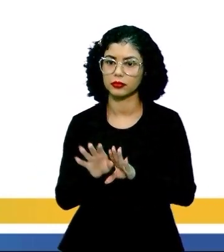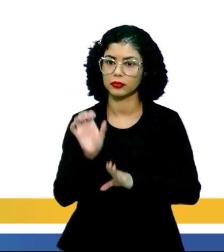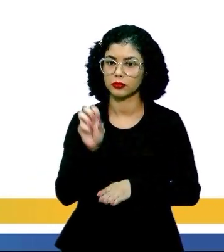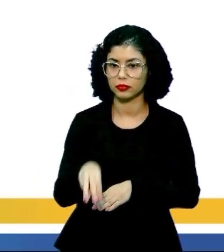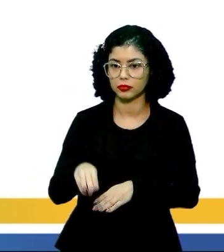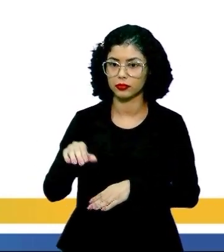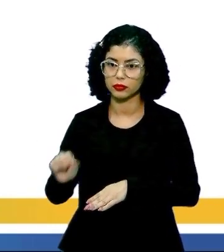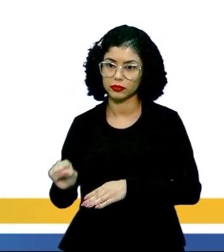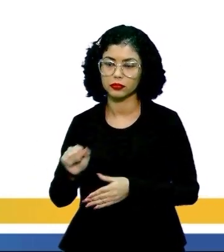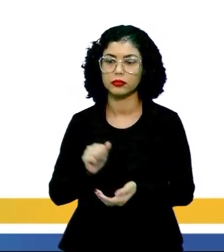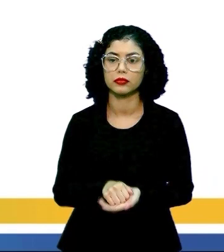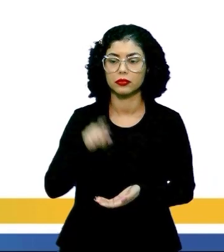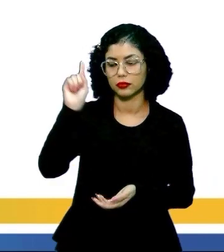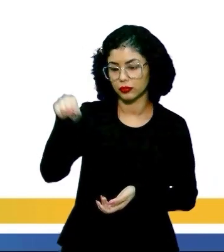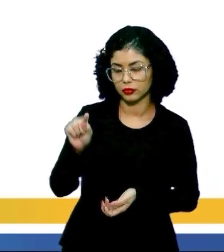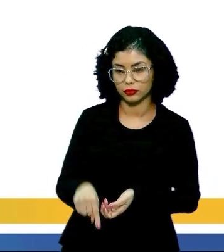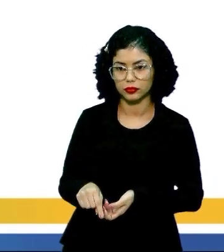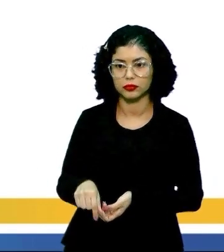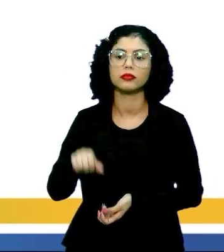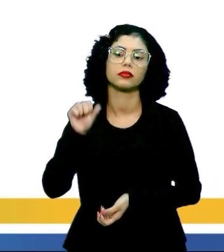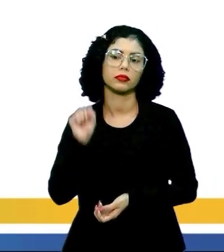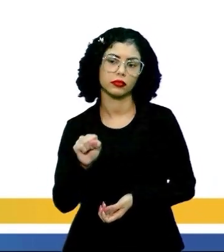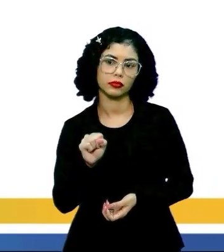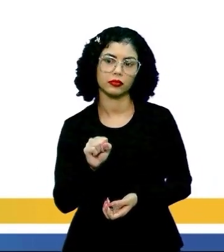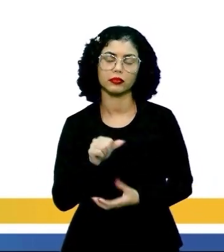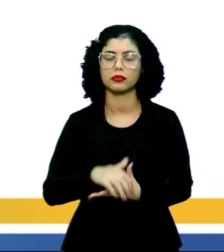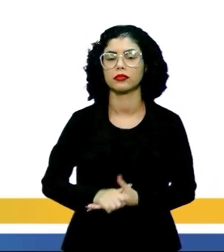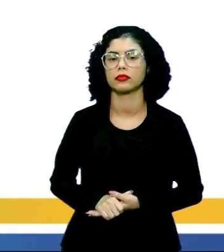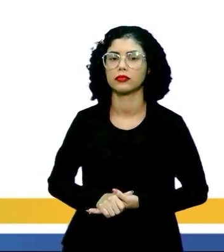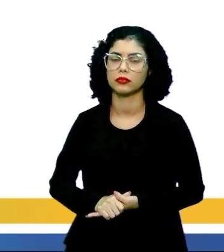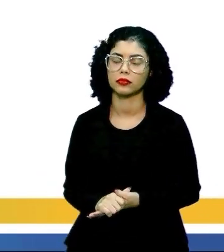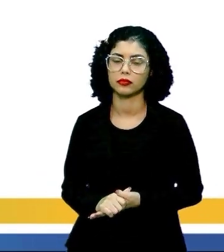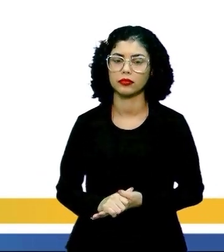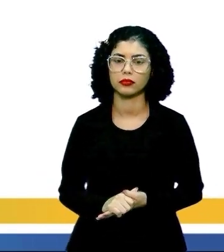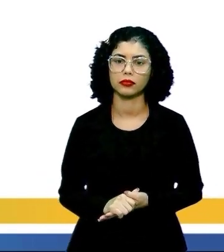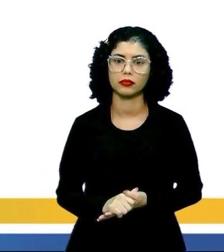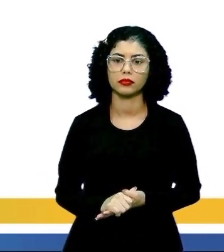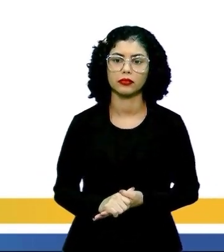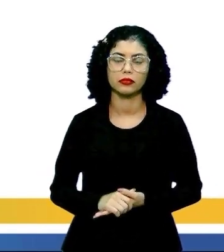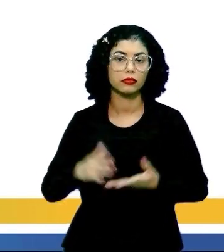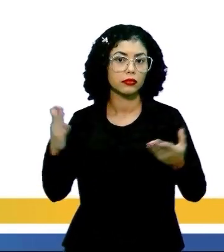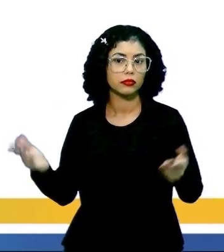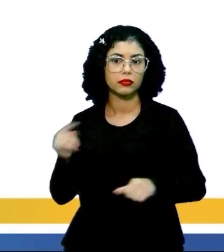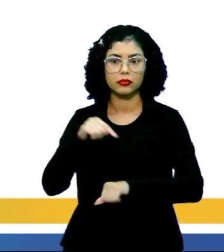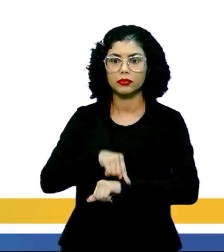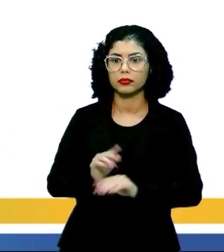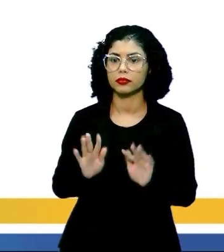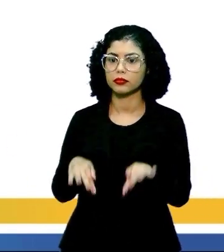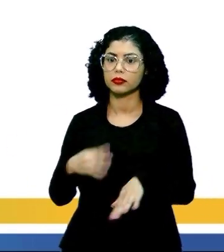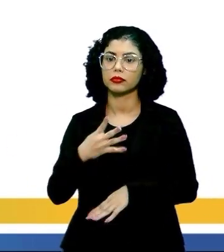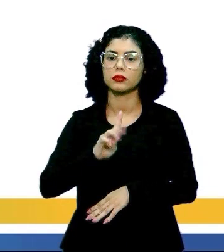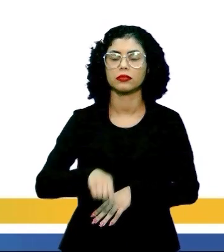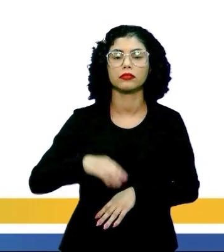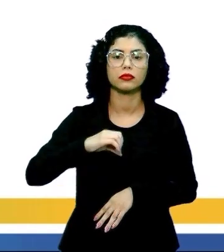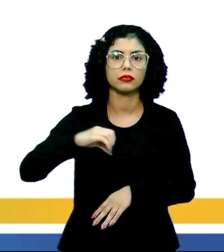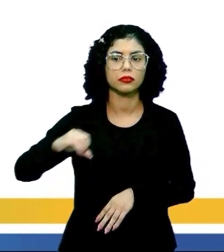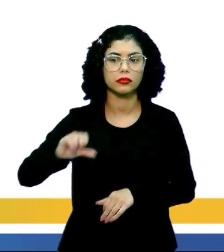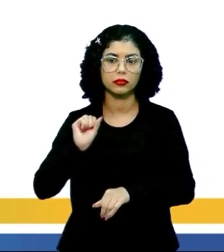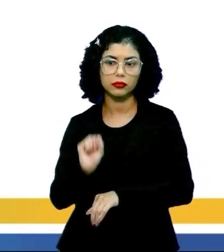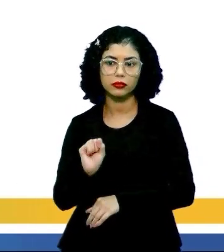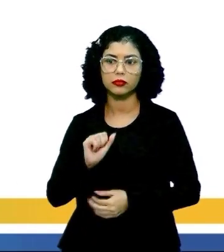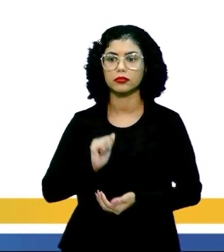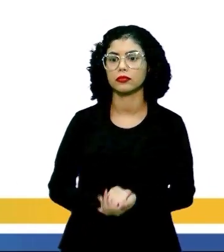com o m que representa metro ele foi cancelado resultando apenas em S que é de segundos então o nosso tempo final 4,99